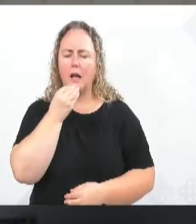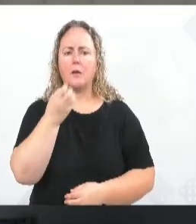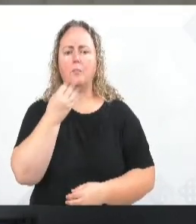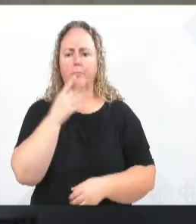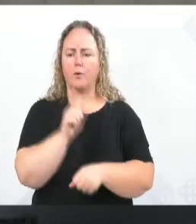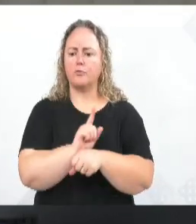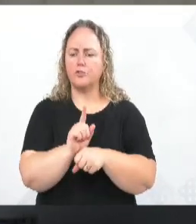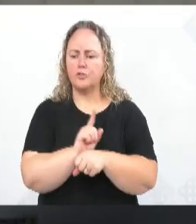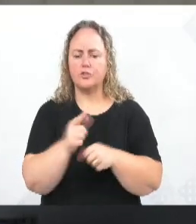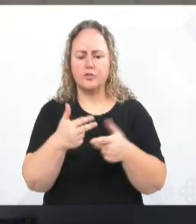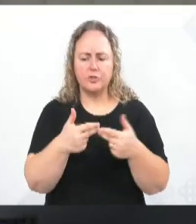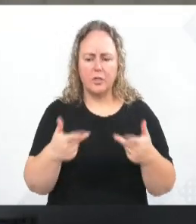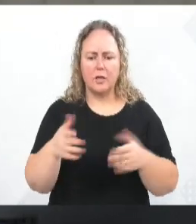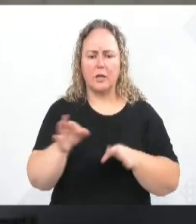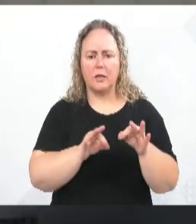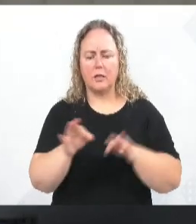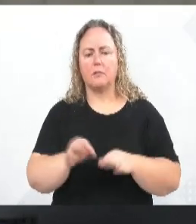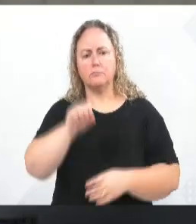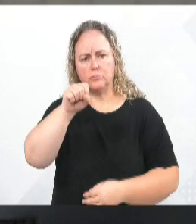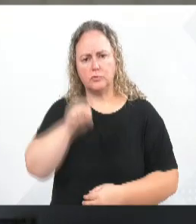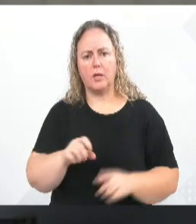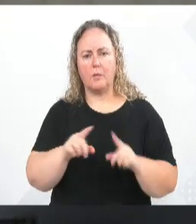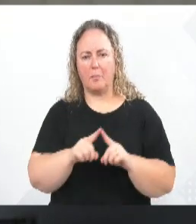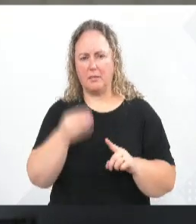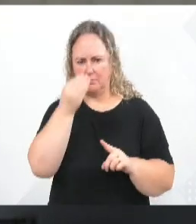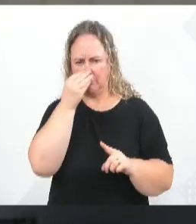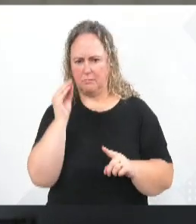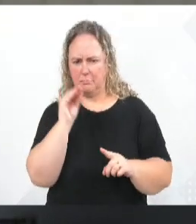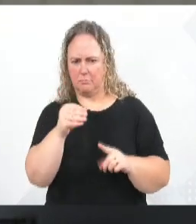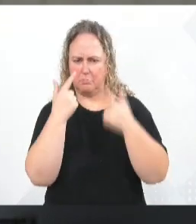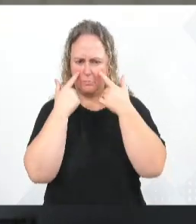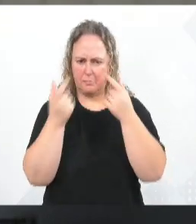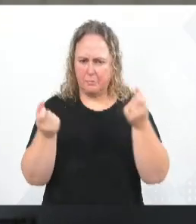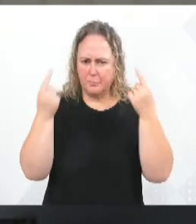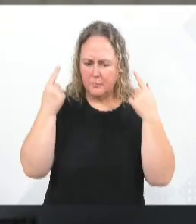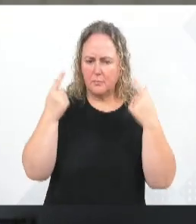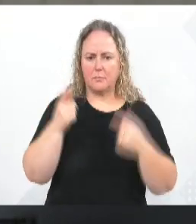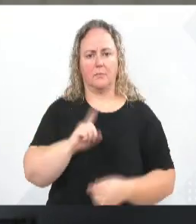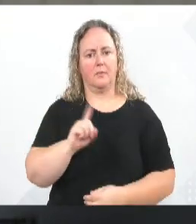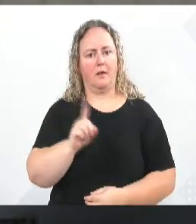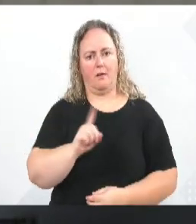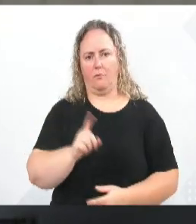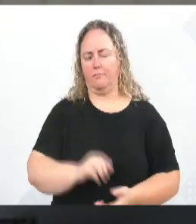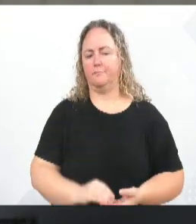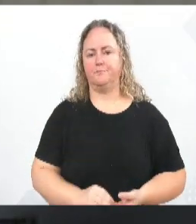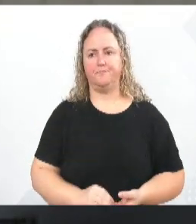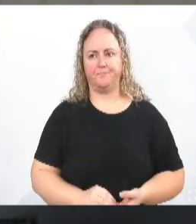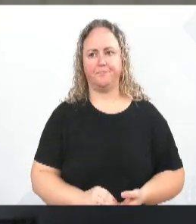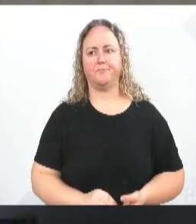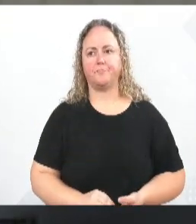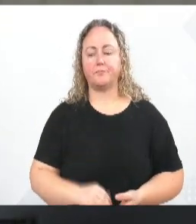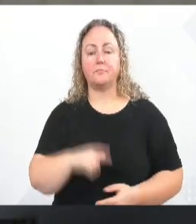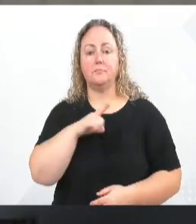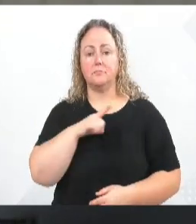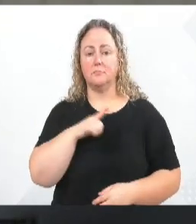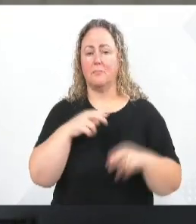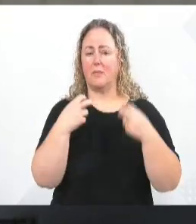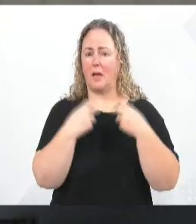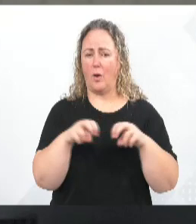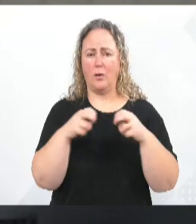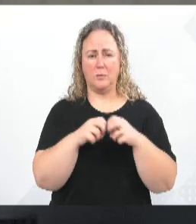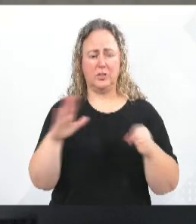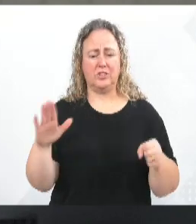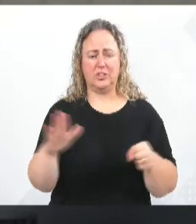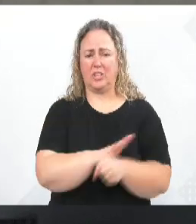gerência, mas ela não pode simplesmente virar as costas para a nossa população com poucos horários, com ônibus aí, como a gente viu, lotado, socado. Então, a preocupação